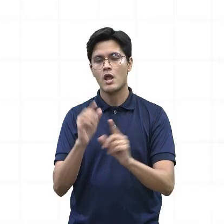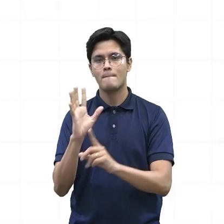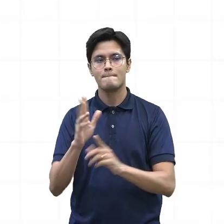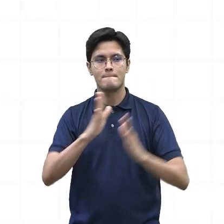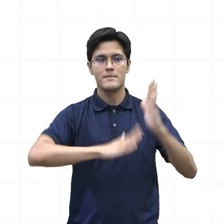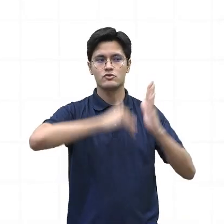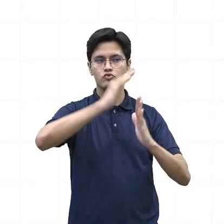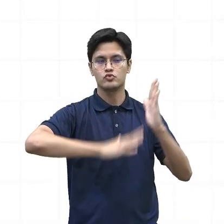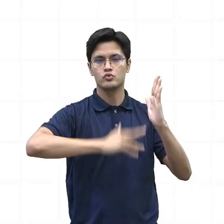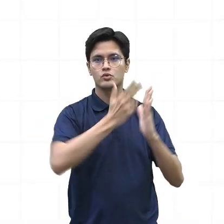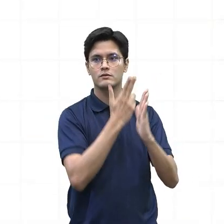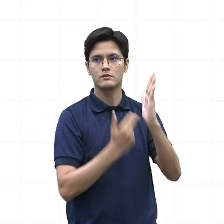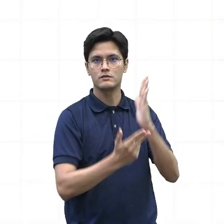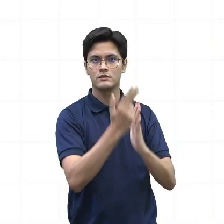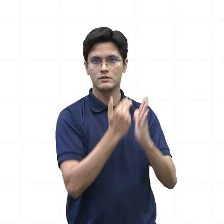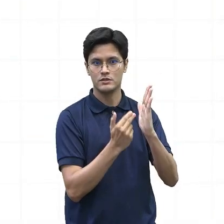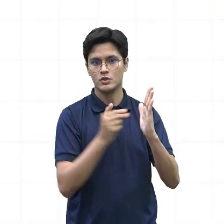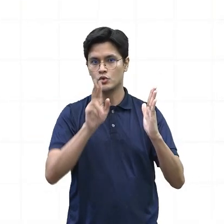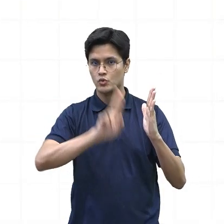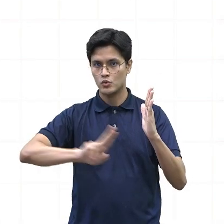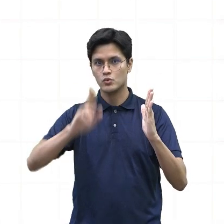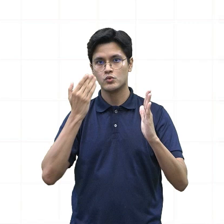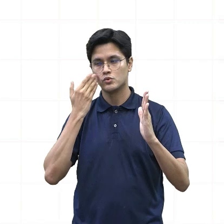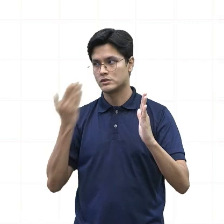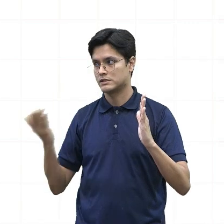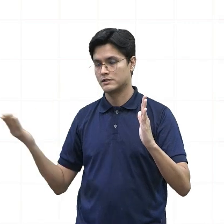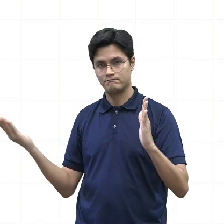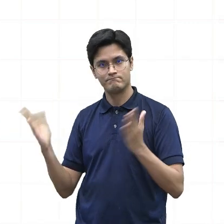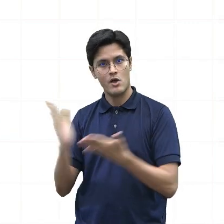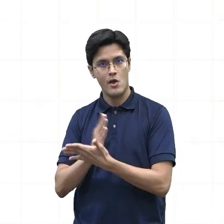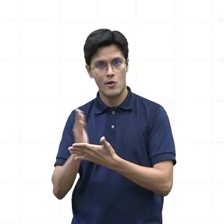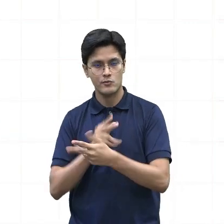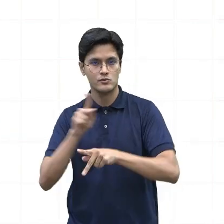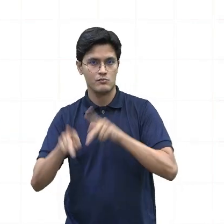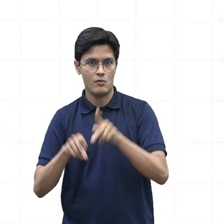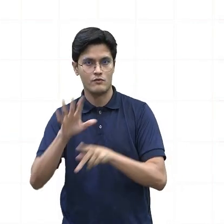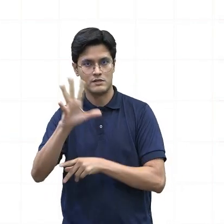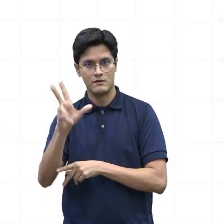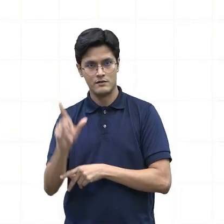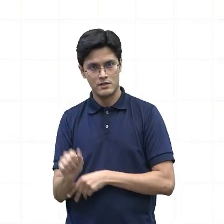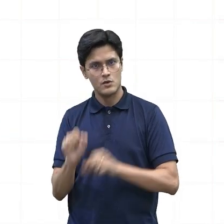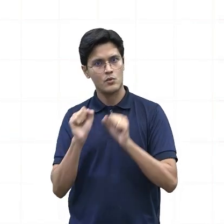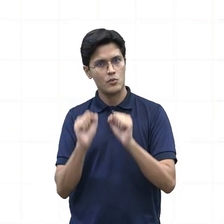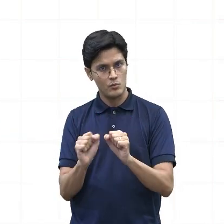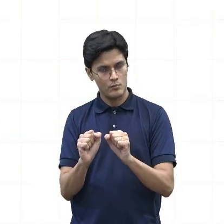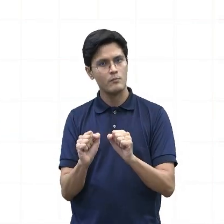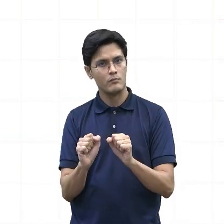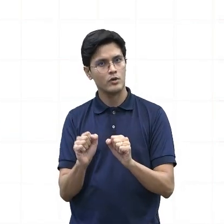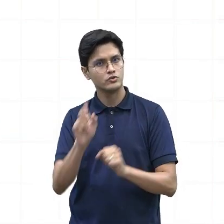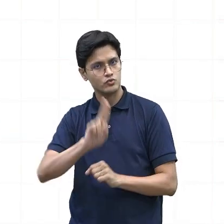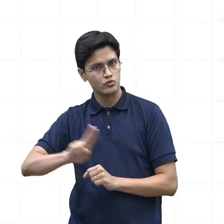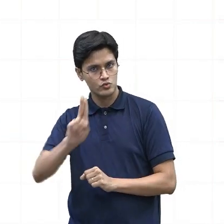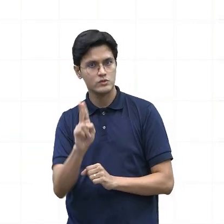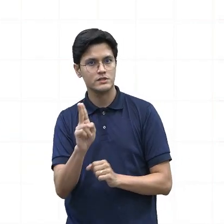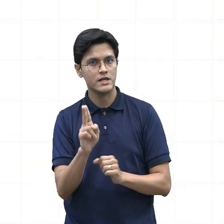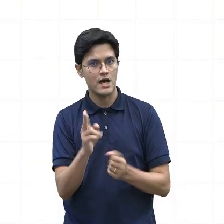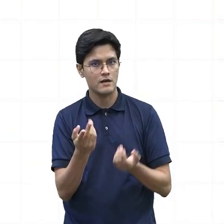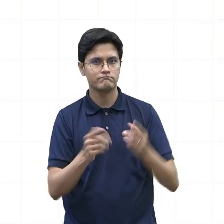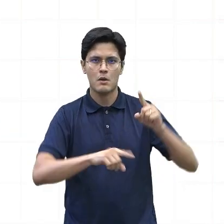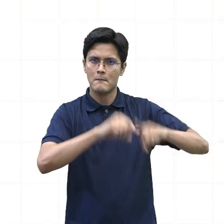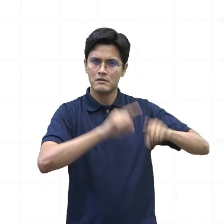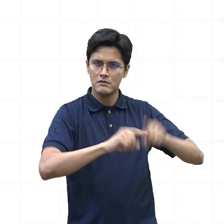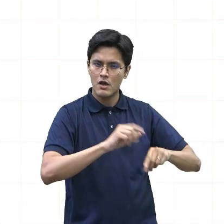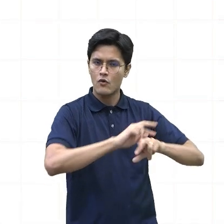só. A pintura utilizada pelos alguns povos africanos, né, pode ser feita em cerâmica e